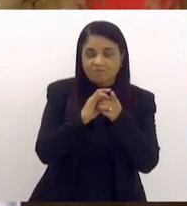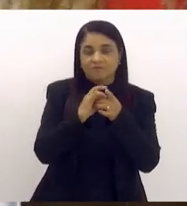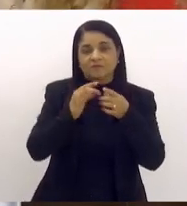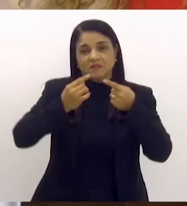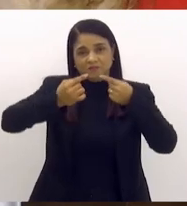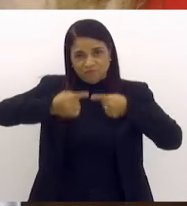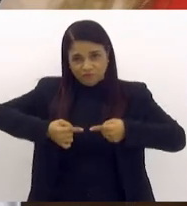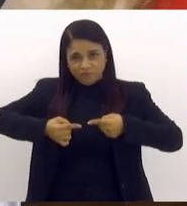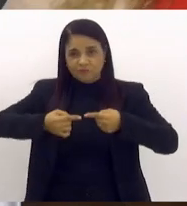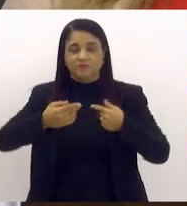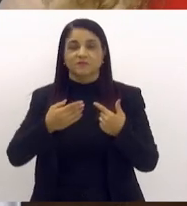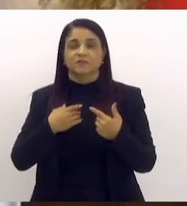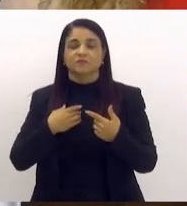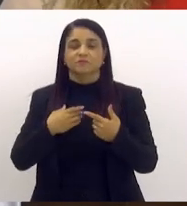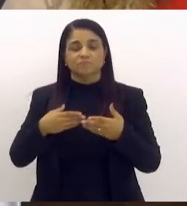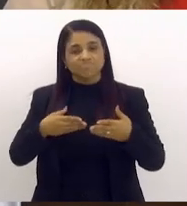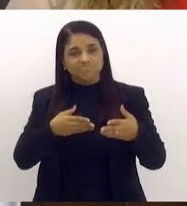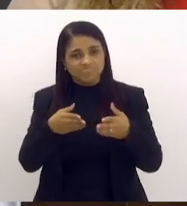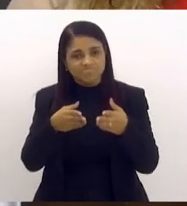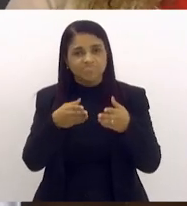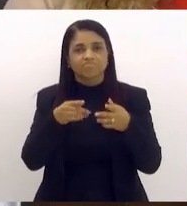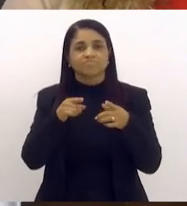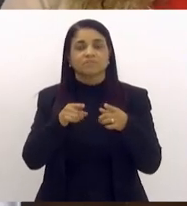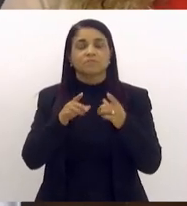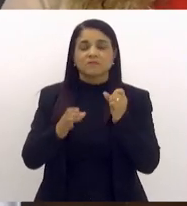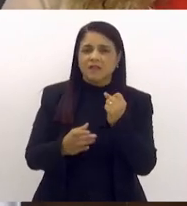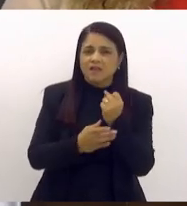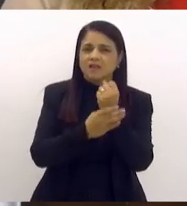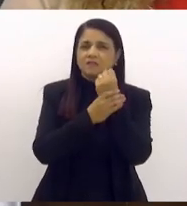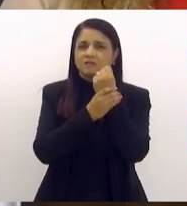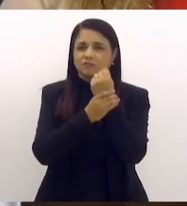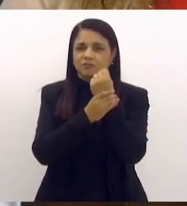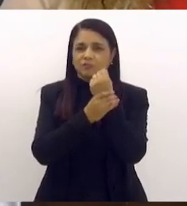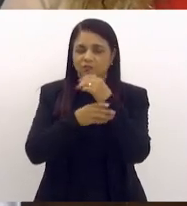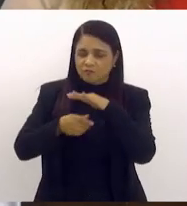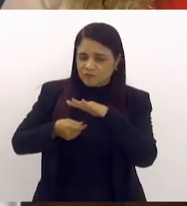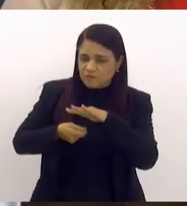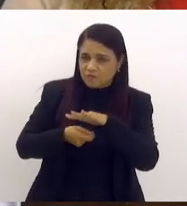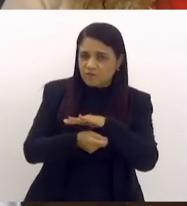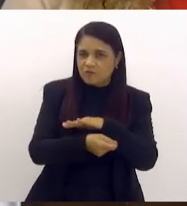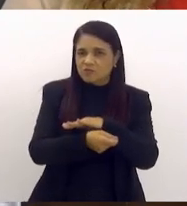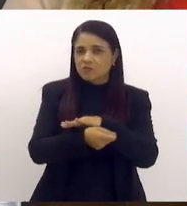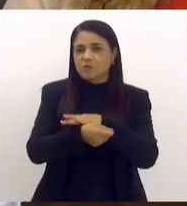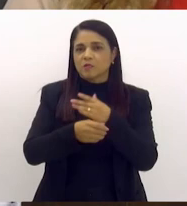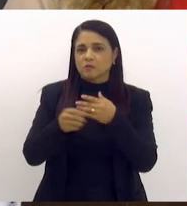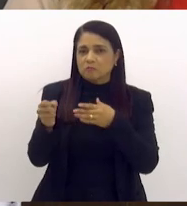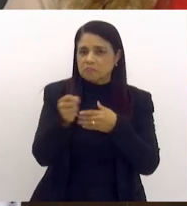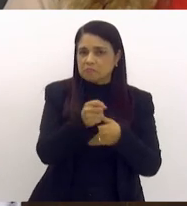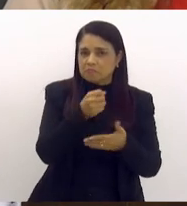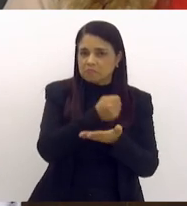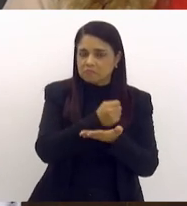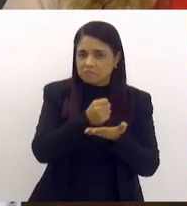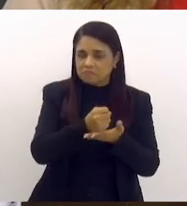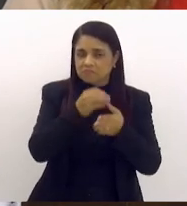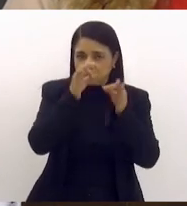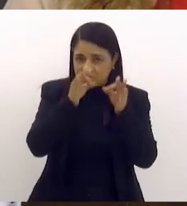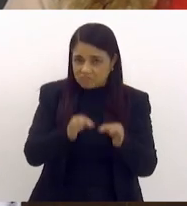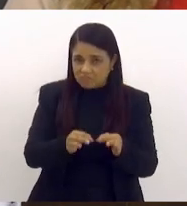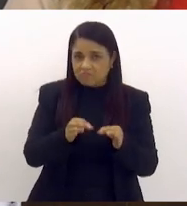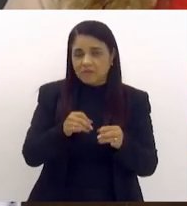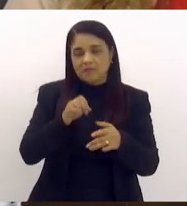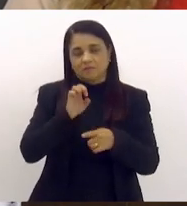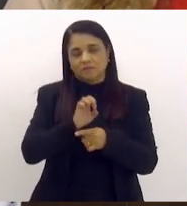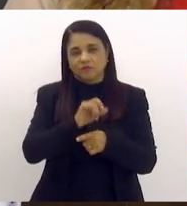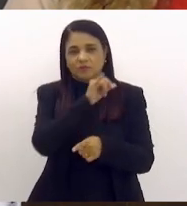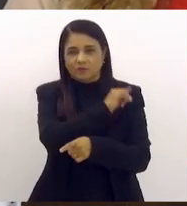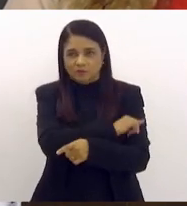e dos rumos e garantir que que o investimento que o emprego seja de fato gerado aqui no